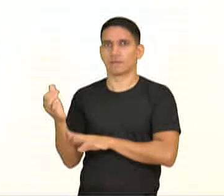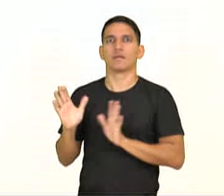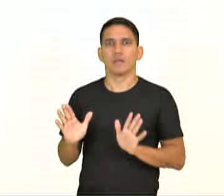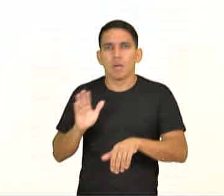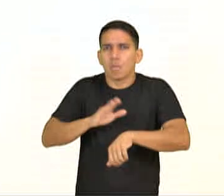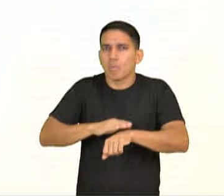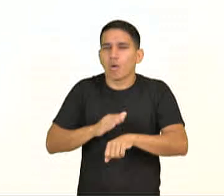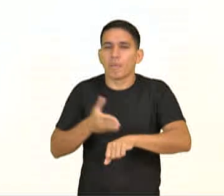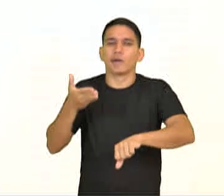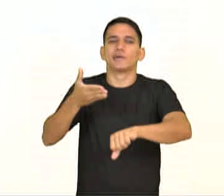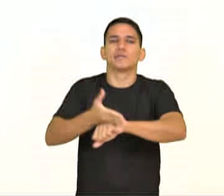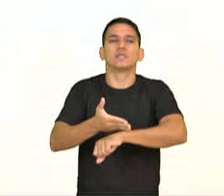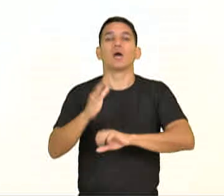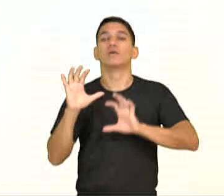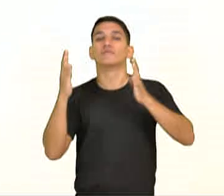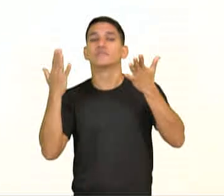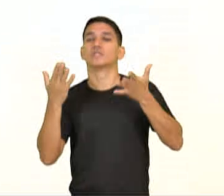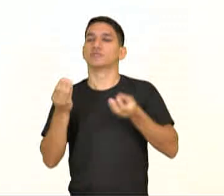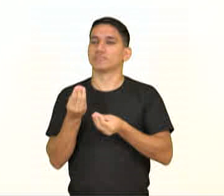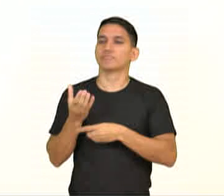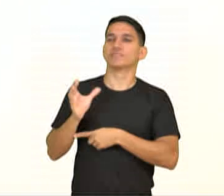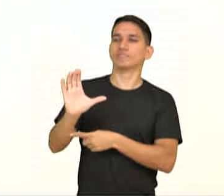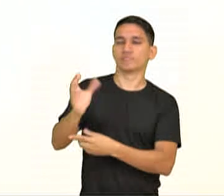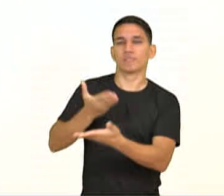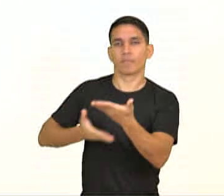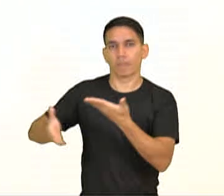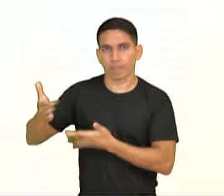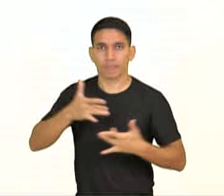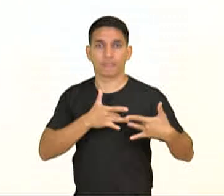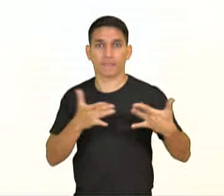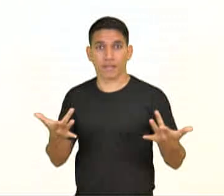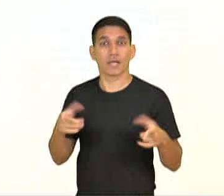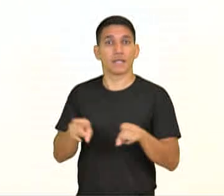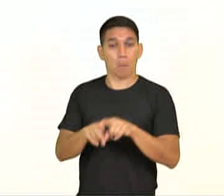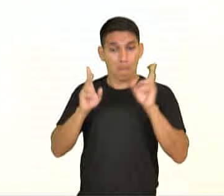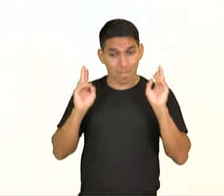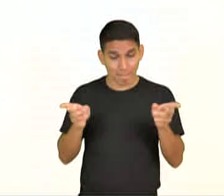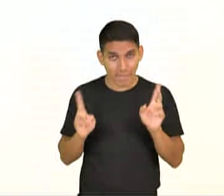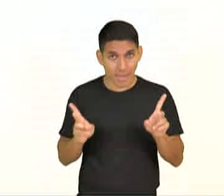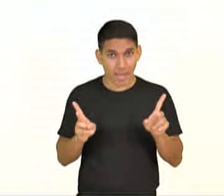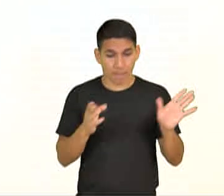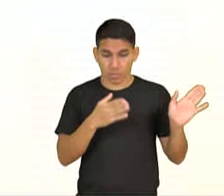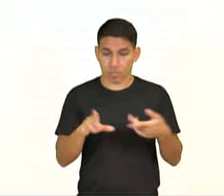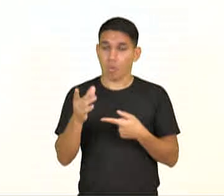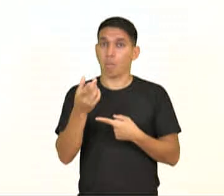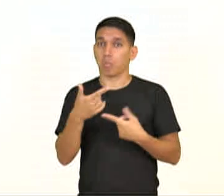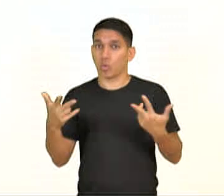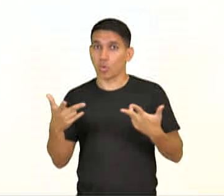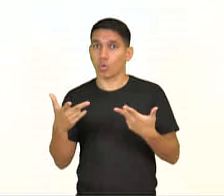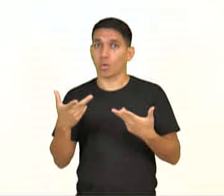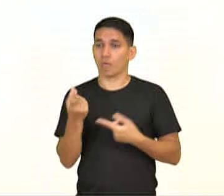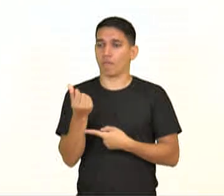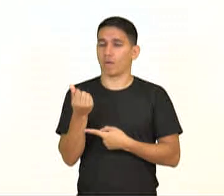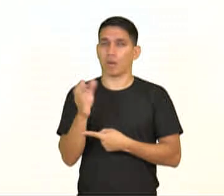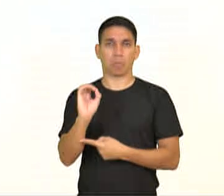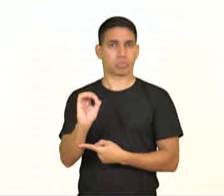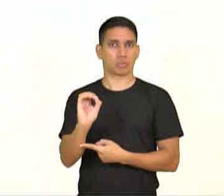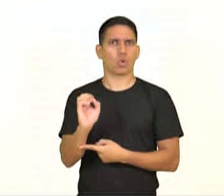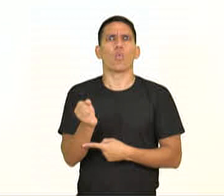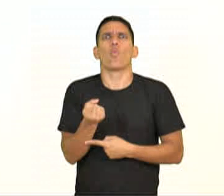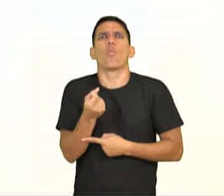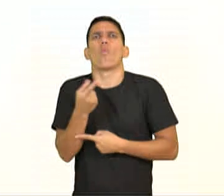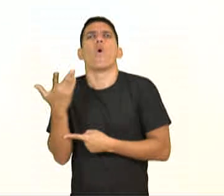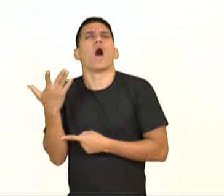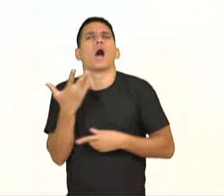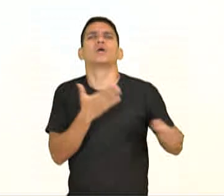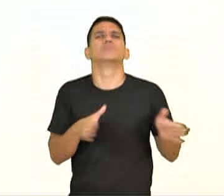um evento beneficente, produziu esse mesmo produto a custo zero. Qual é a quantidade de produtos que deveria